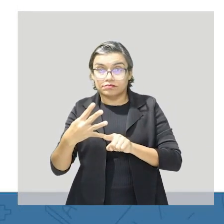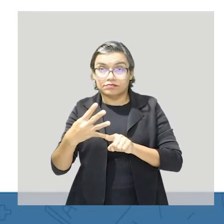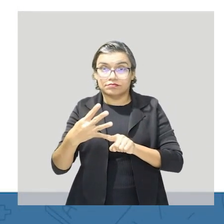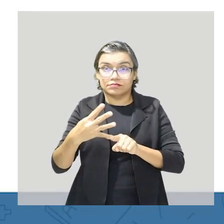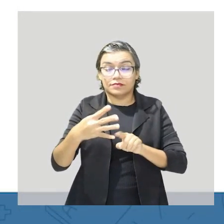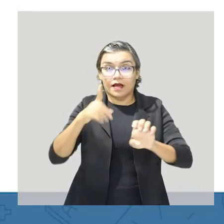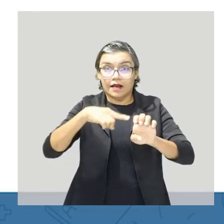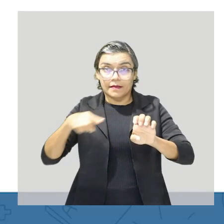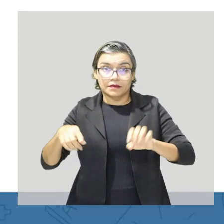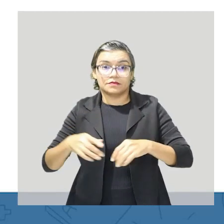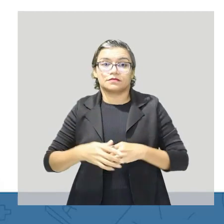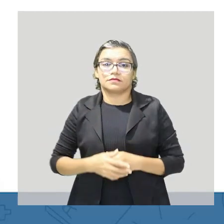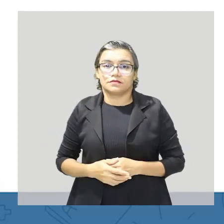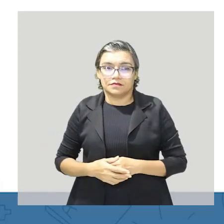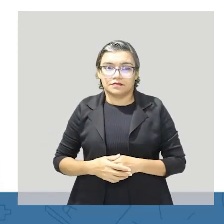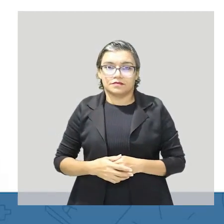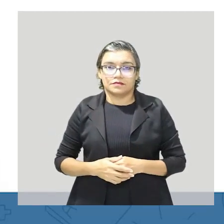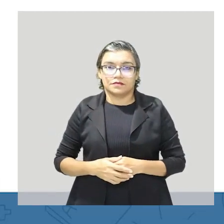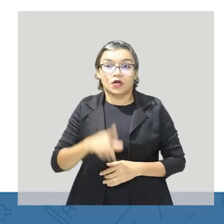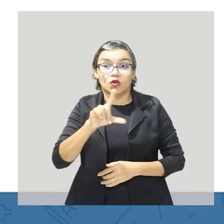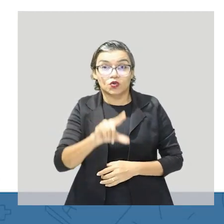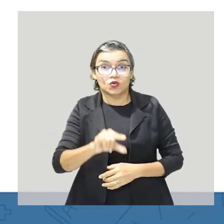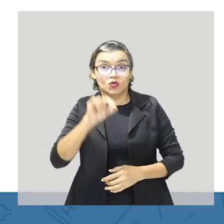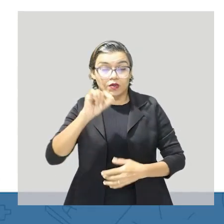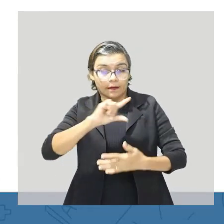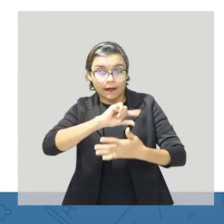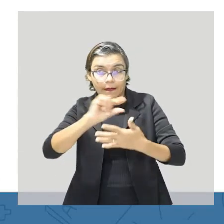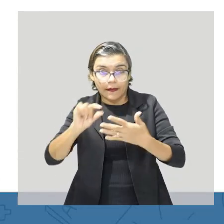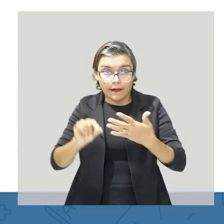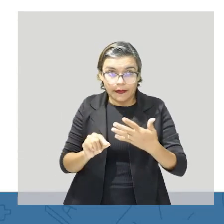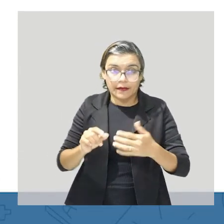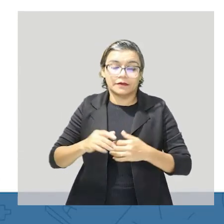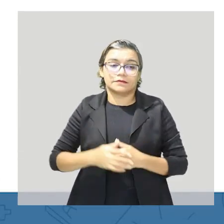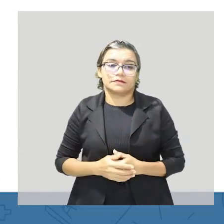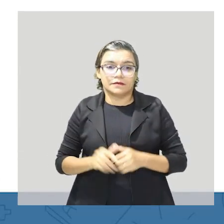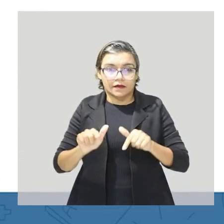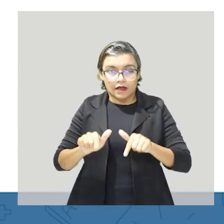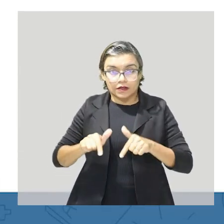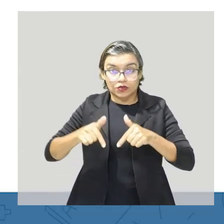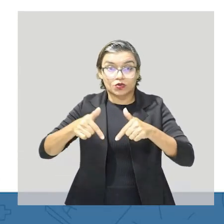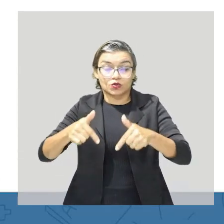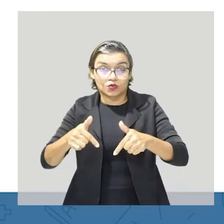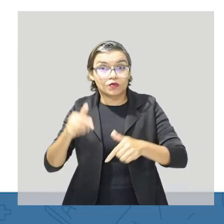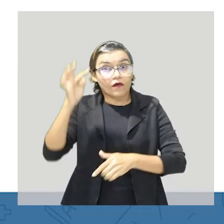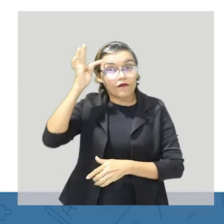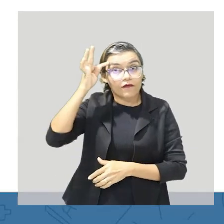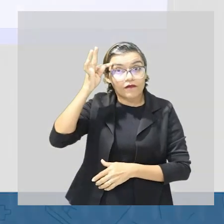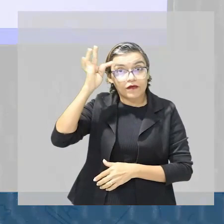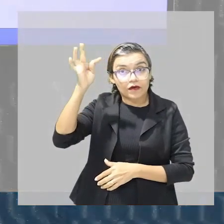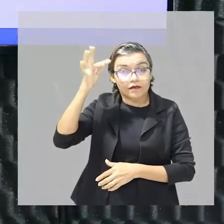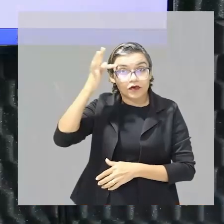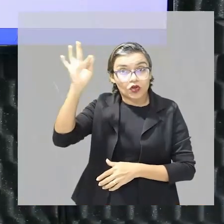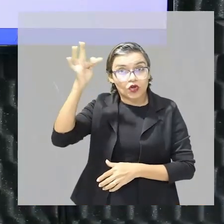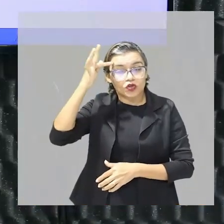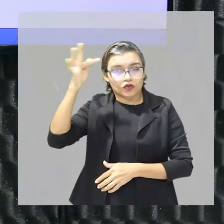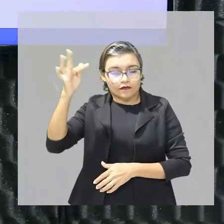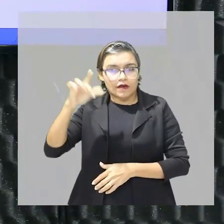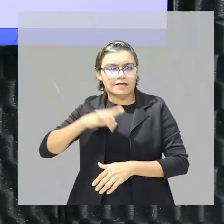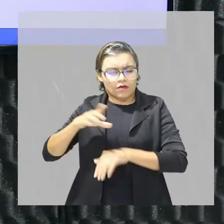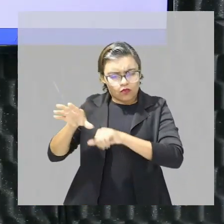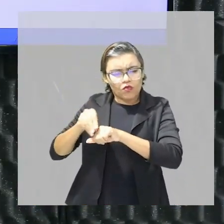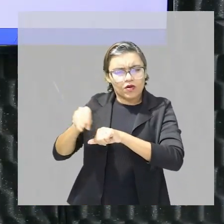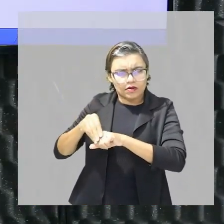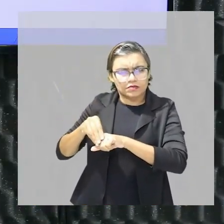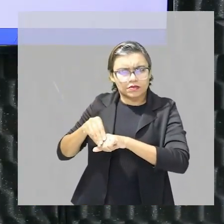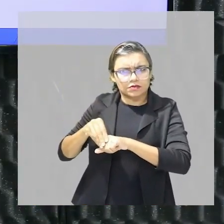marque a alternativa em que se faz presente seus elementos a atitude filosófica frente ao conhecimento ela